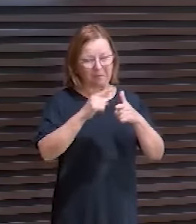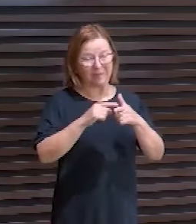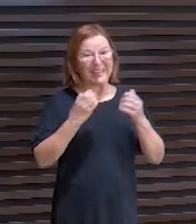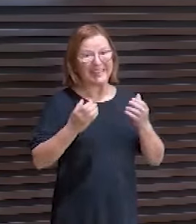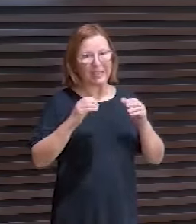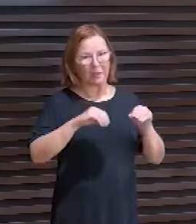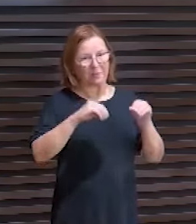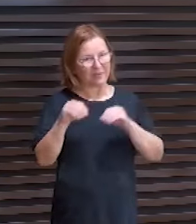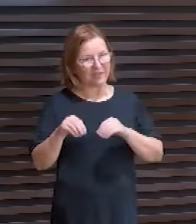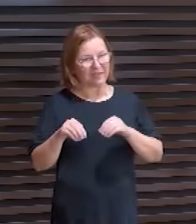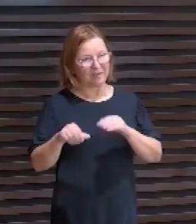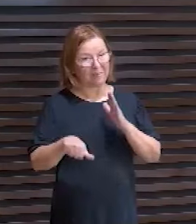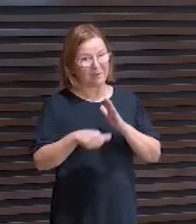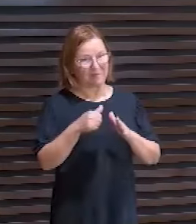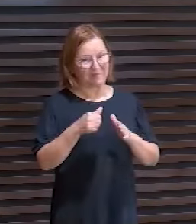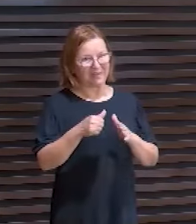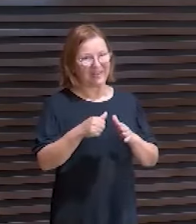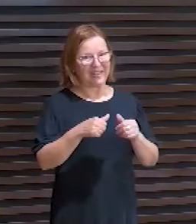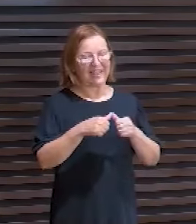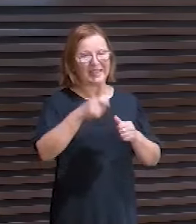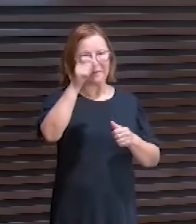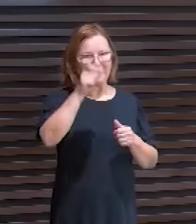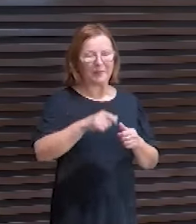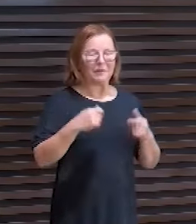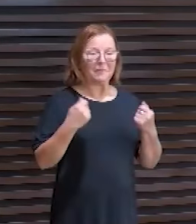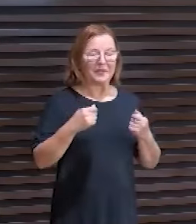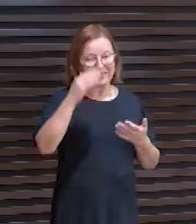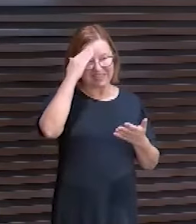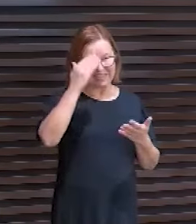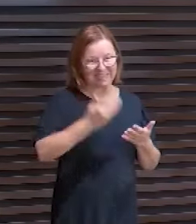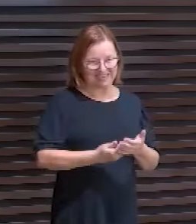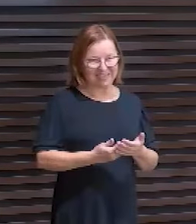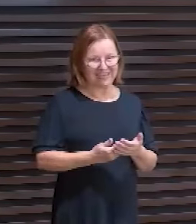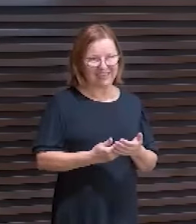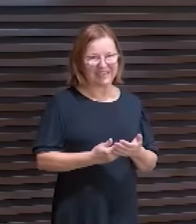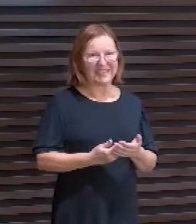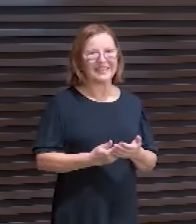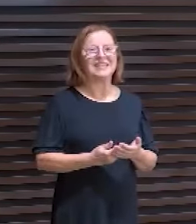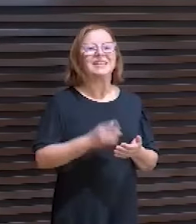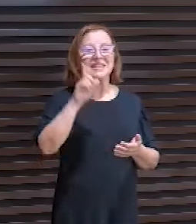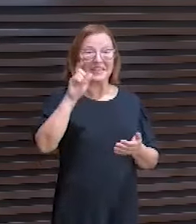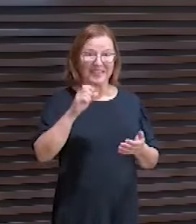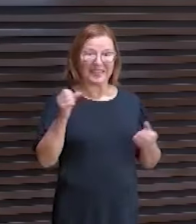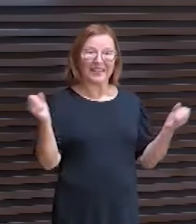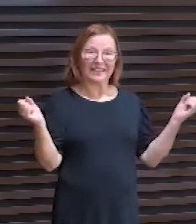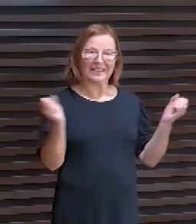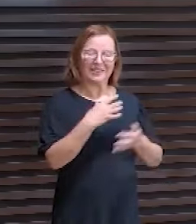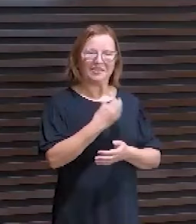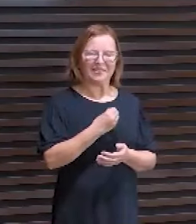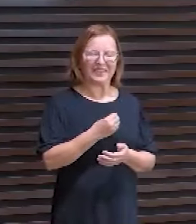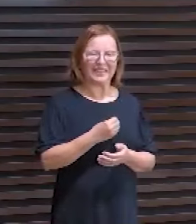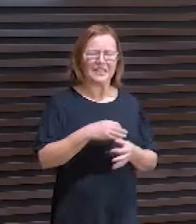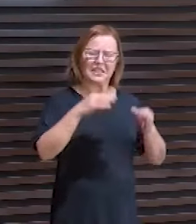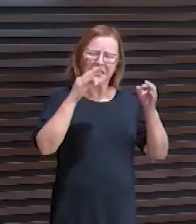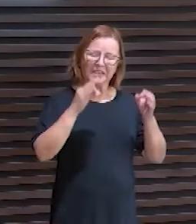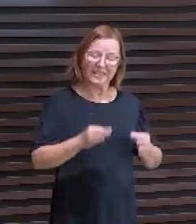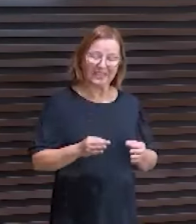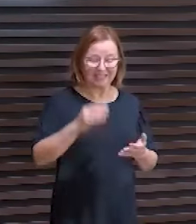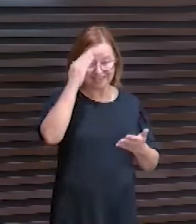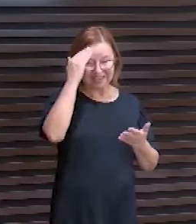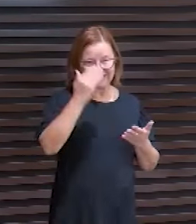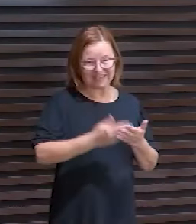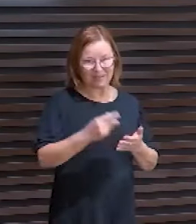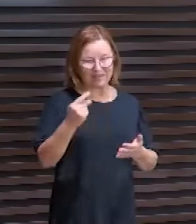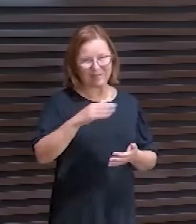lugar Esse Alguém precisa ter a convicção de que é uma nova criatura a certeza de que creu na